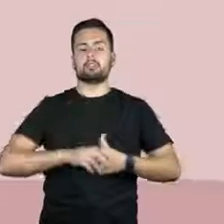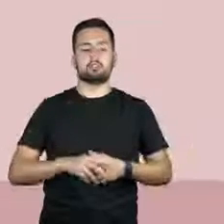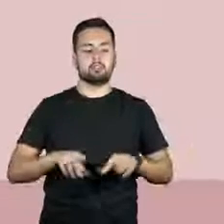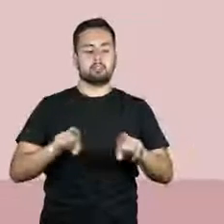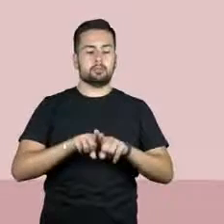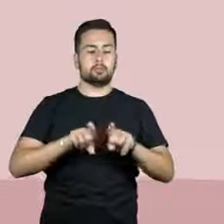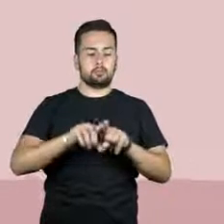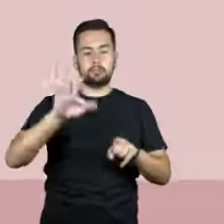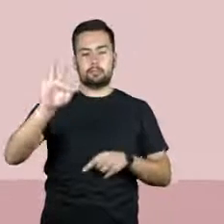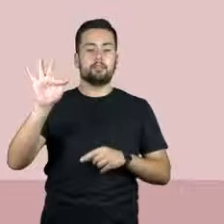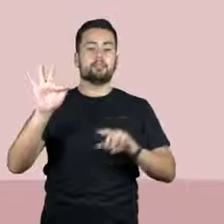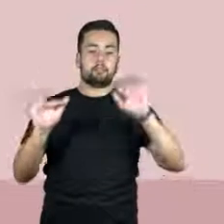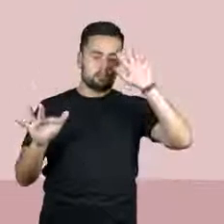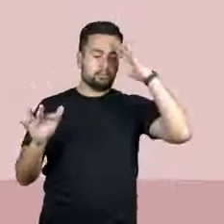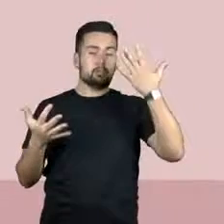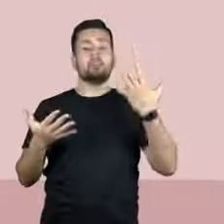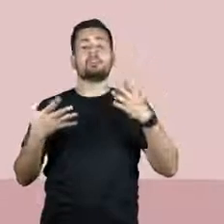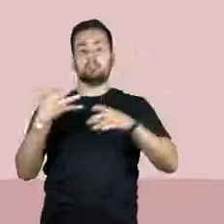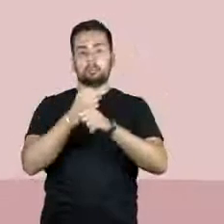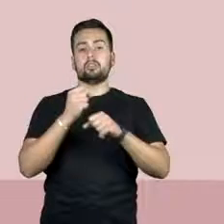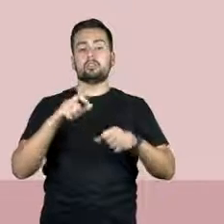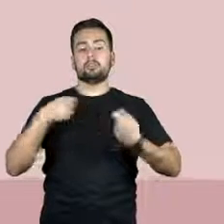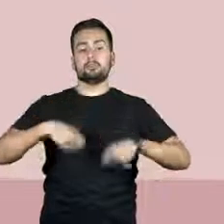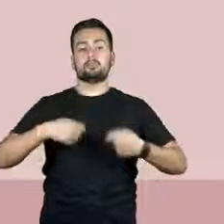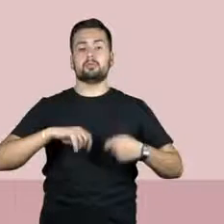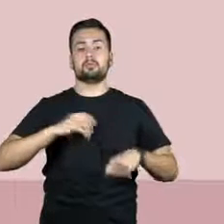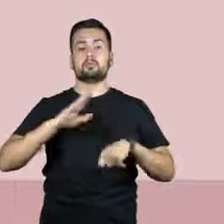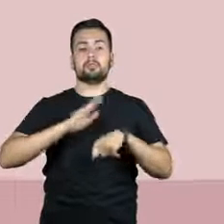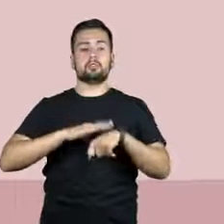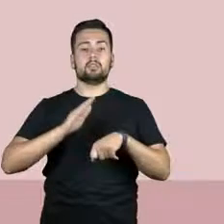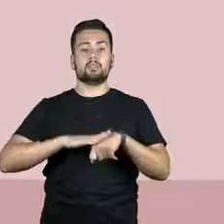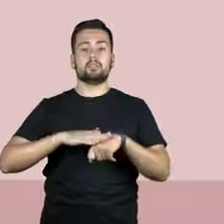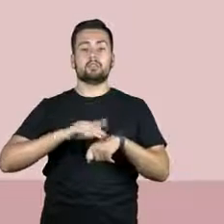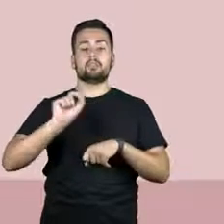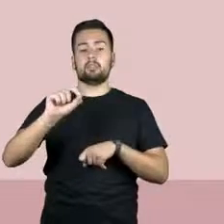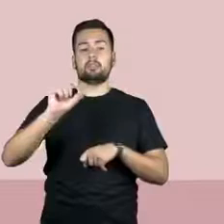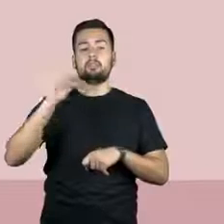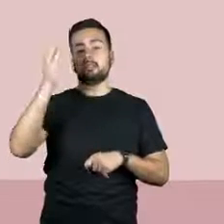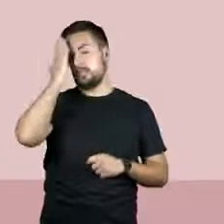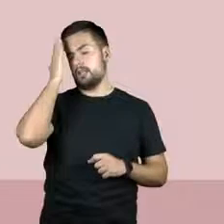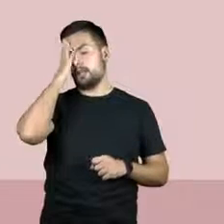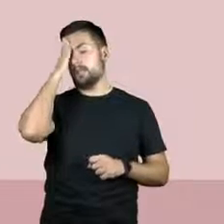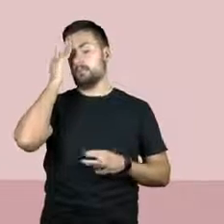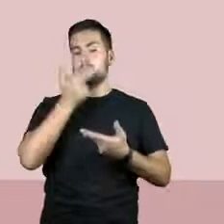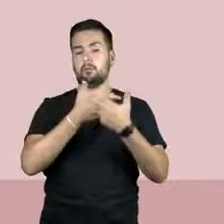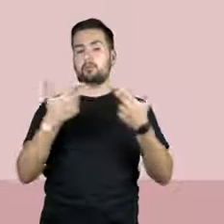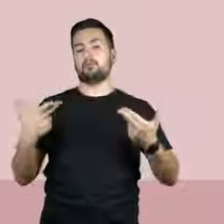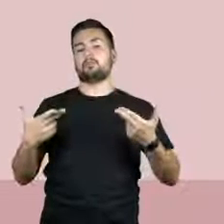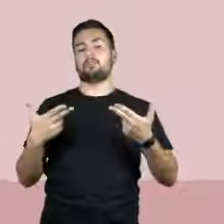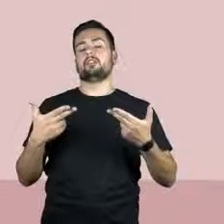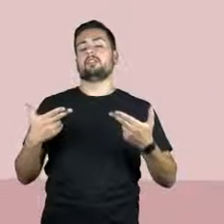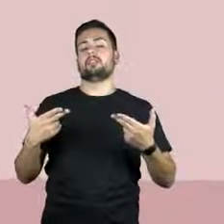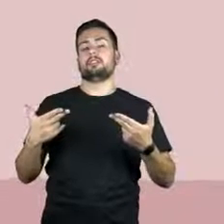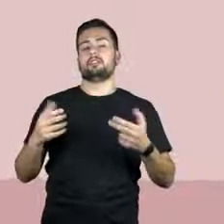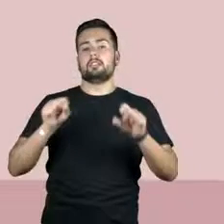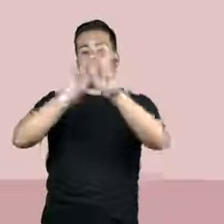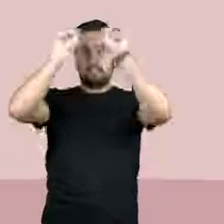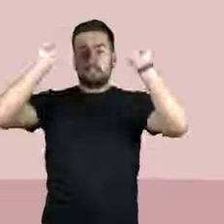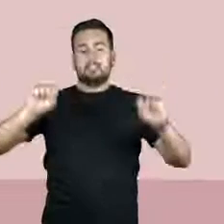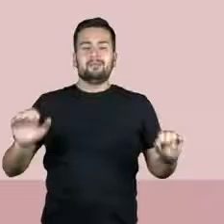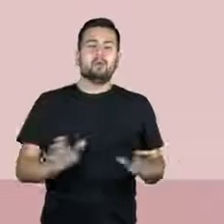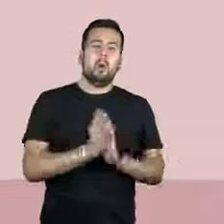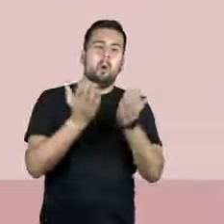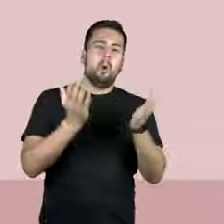solucionar o que ele trouxe ali naquela equação, ele teve que fazer considerações que, vamos dizer assim, empobreceram o sistema,